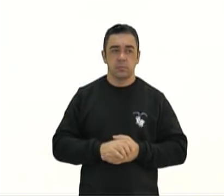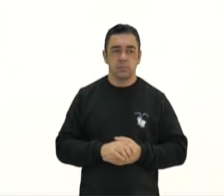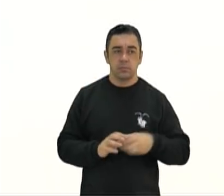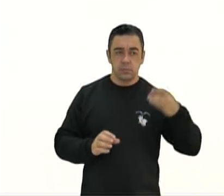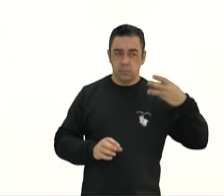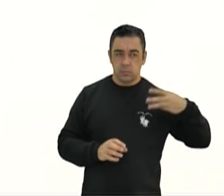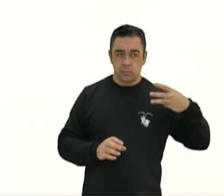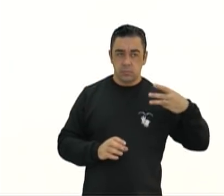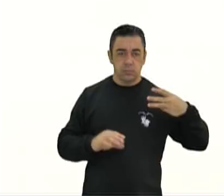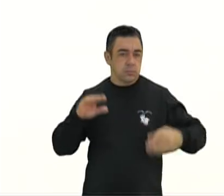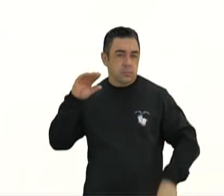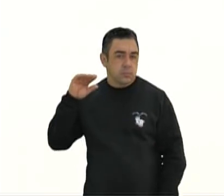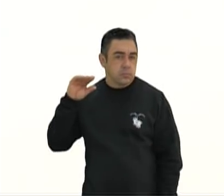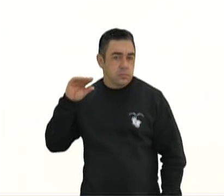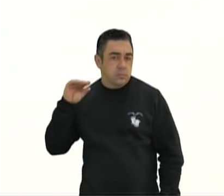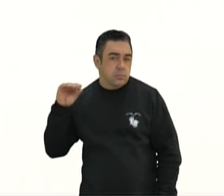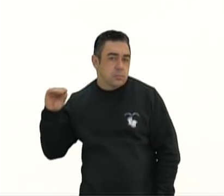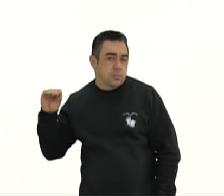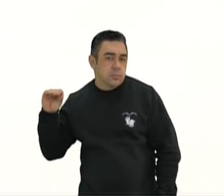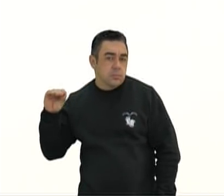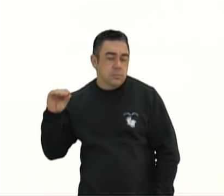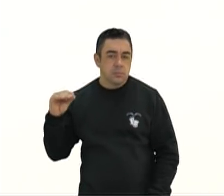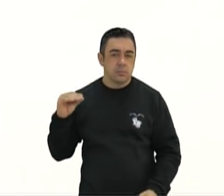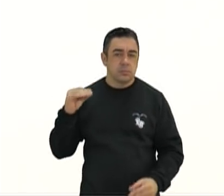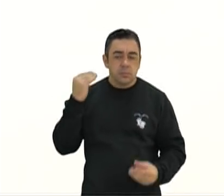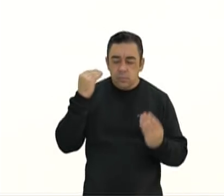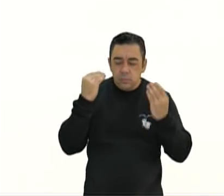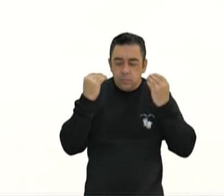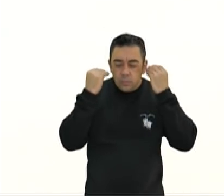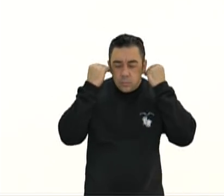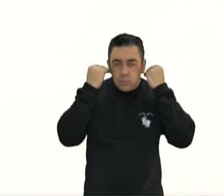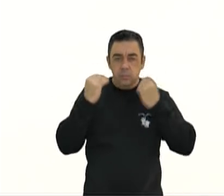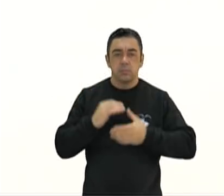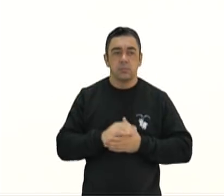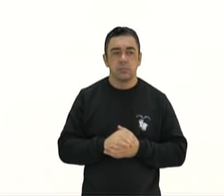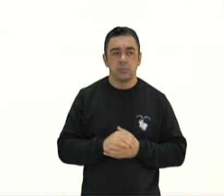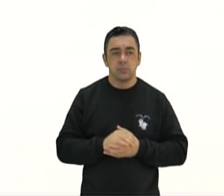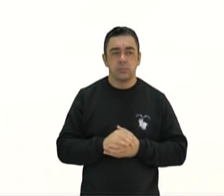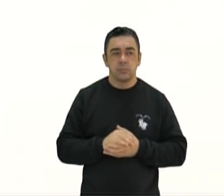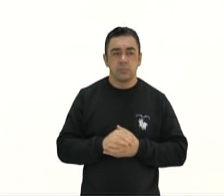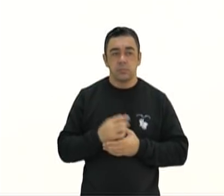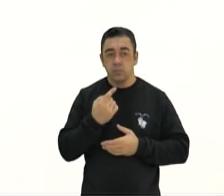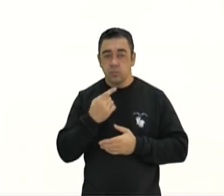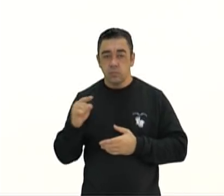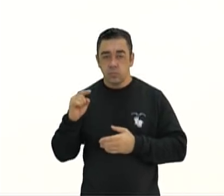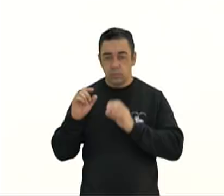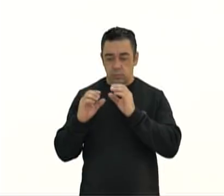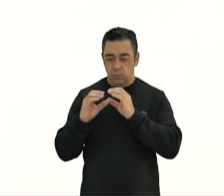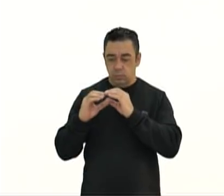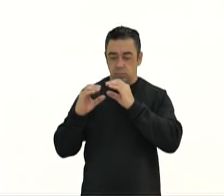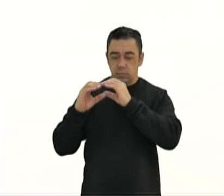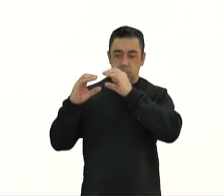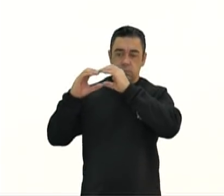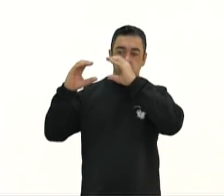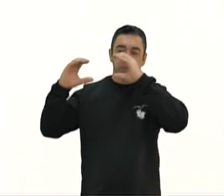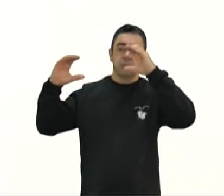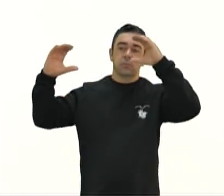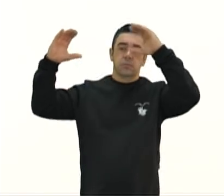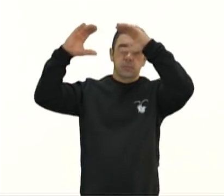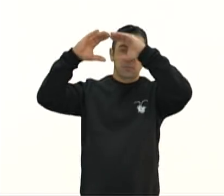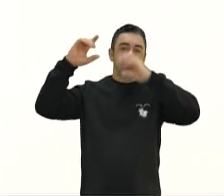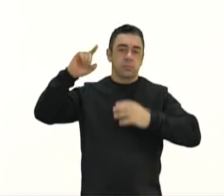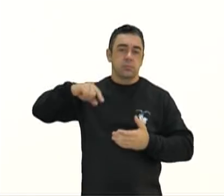personagens. O balão pontilhado vai representar cochicho. Esse balãozinho aqui no final, em forma